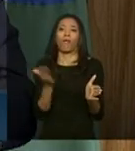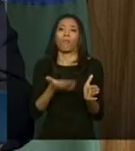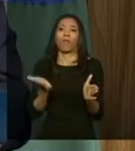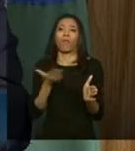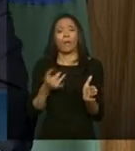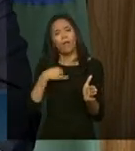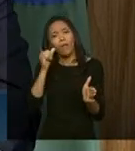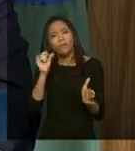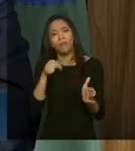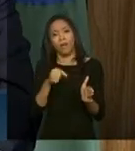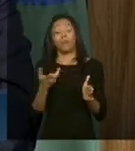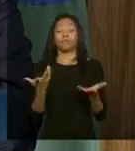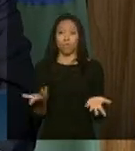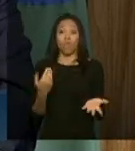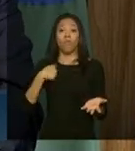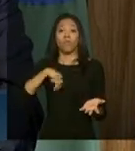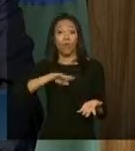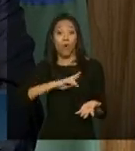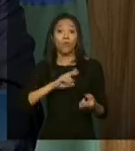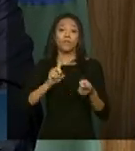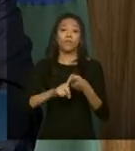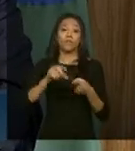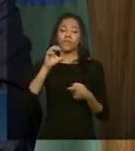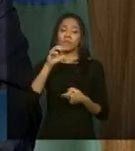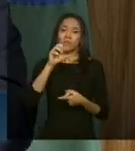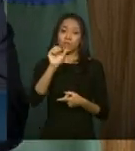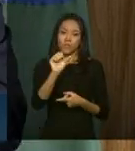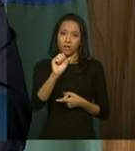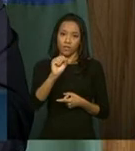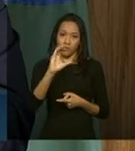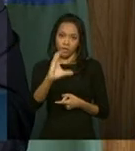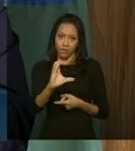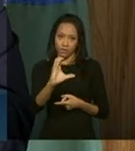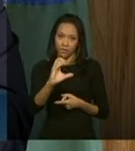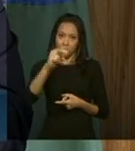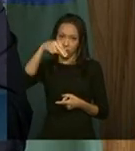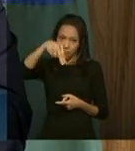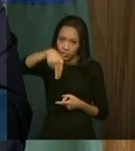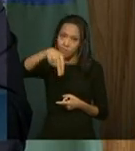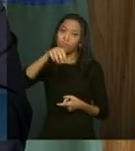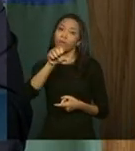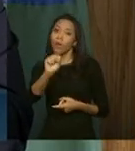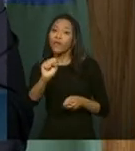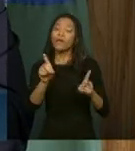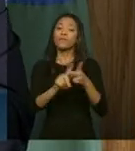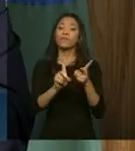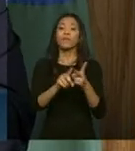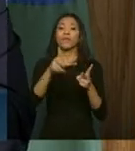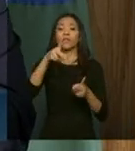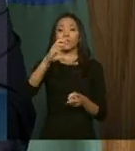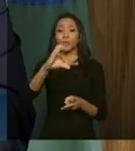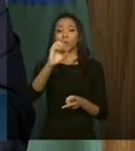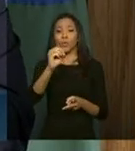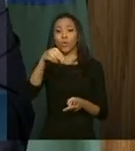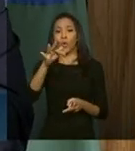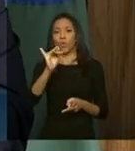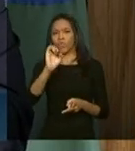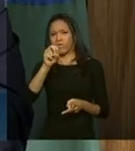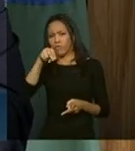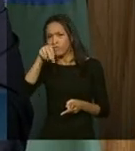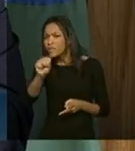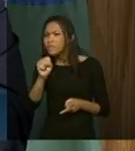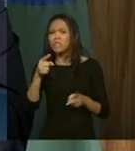vamos encarar essa agenda do ICMS, do PIS/COFINS, como é que a gente avança esse tema que é muito importante